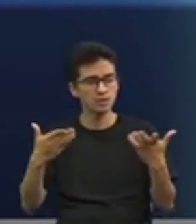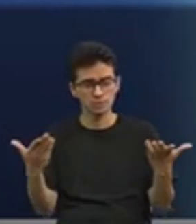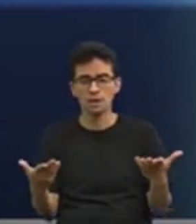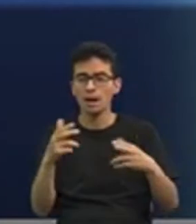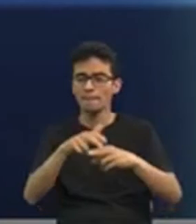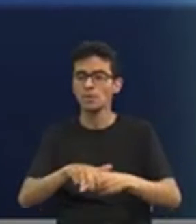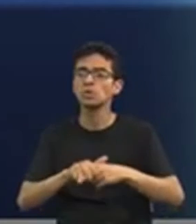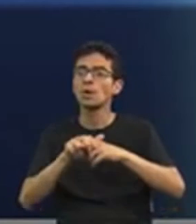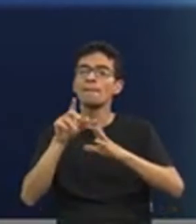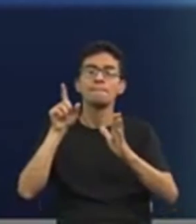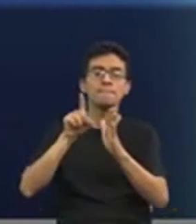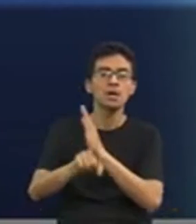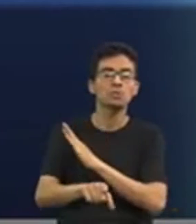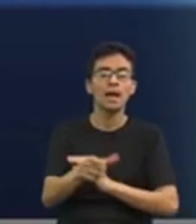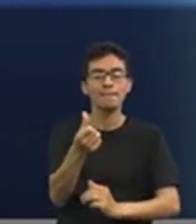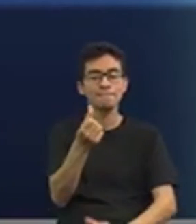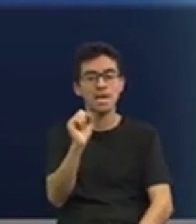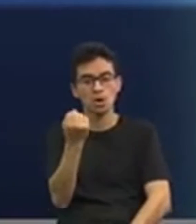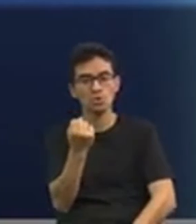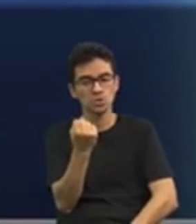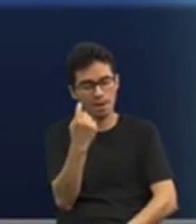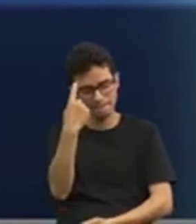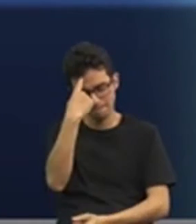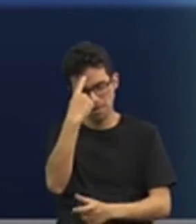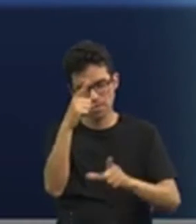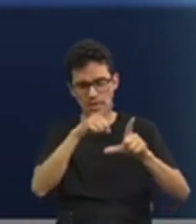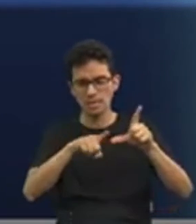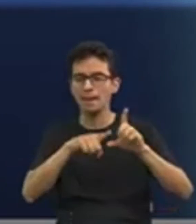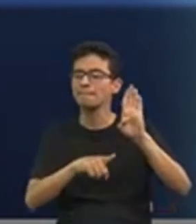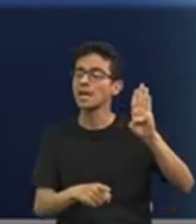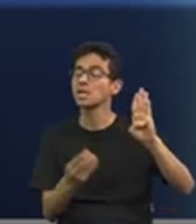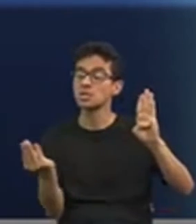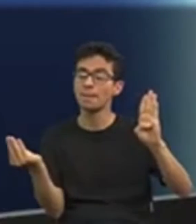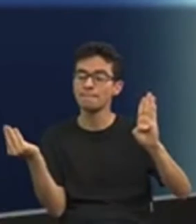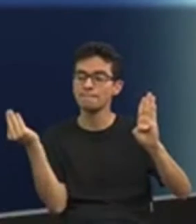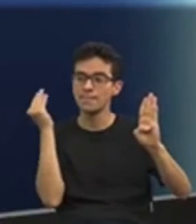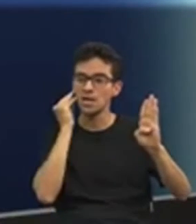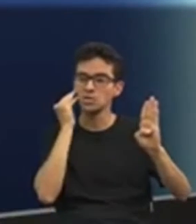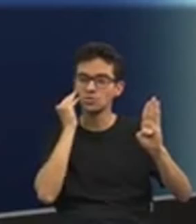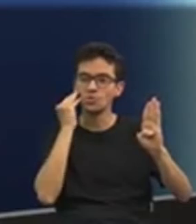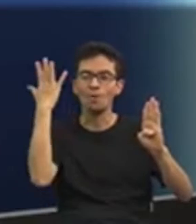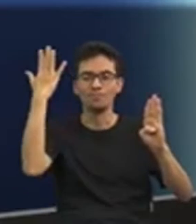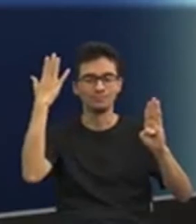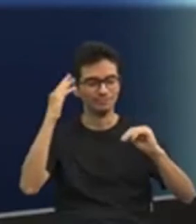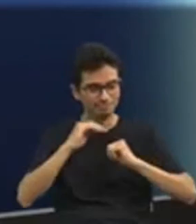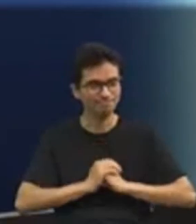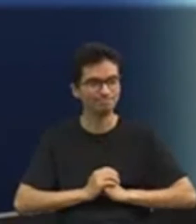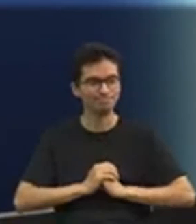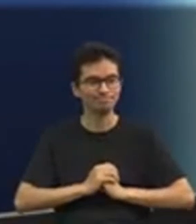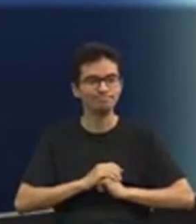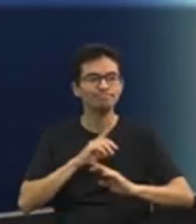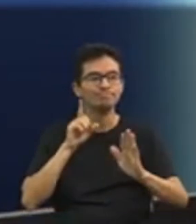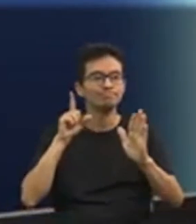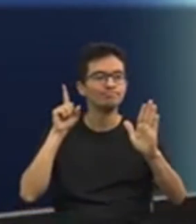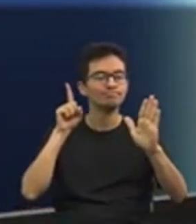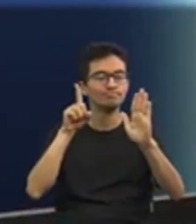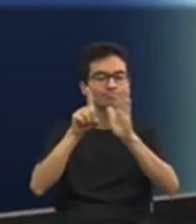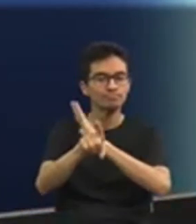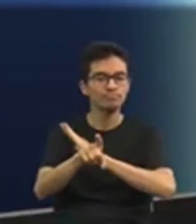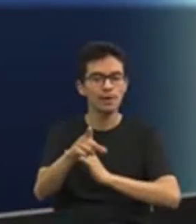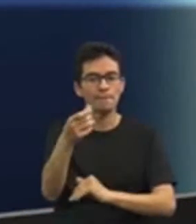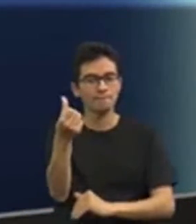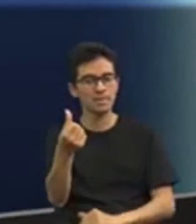portanto questão 68 A resposta é a letra b de beijo questão número